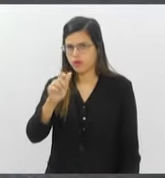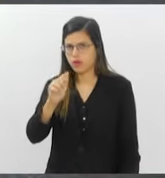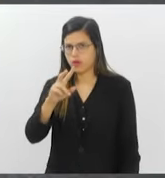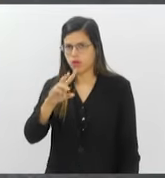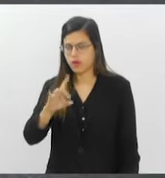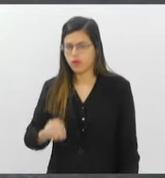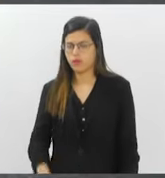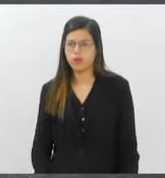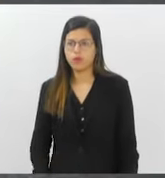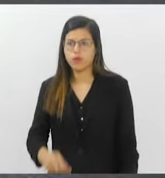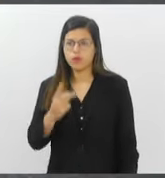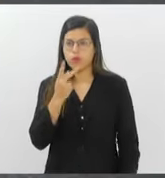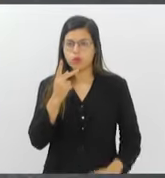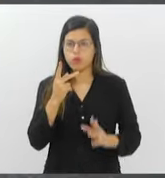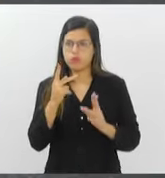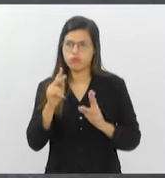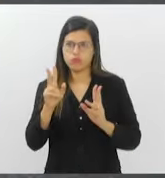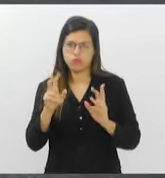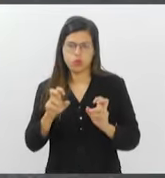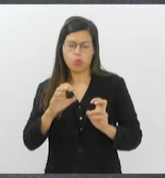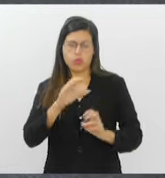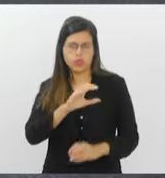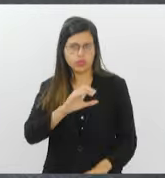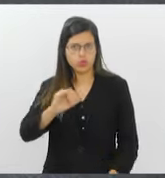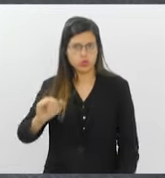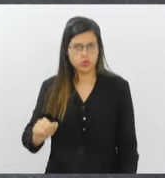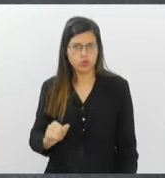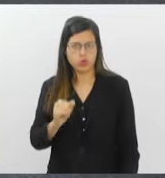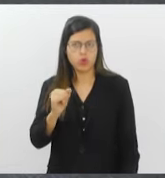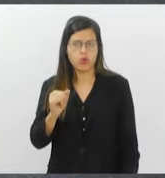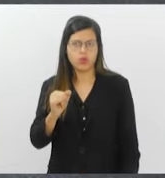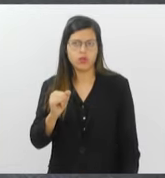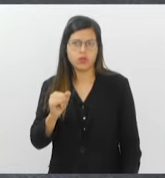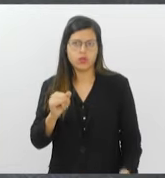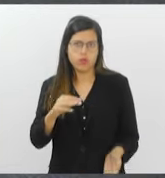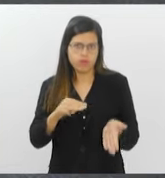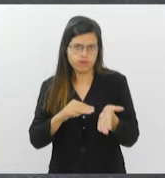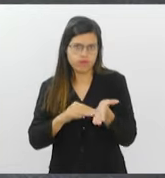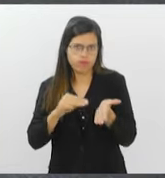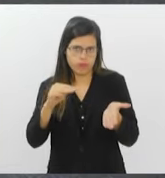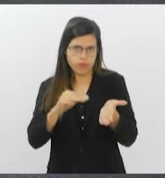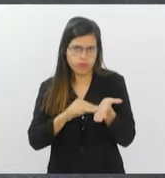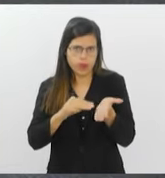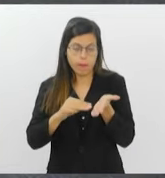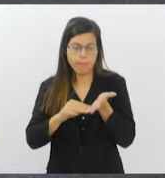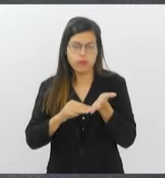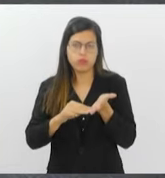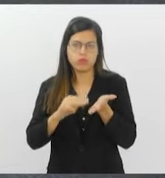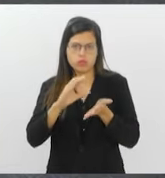levantou uma questão pela CCJ. Como eu sou membro da CCJ,